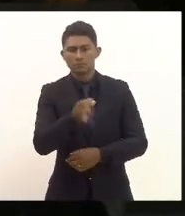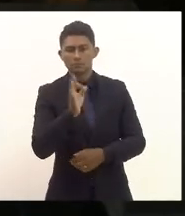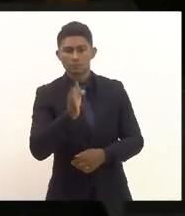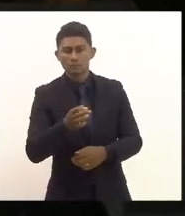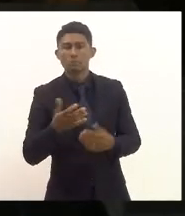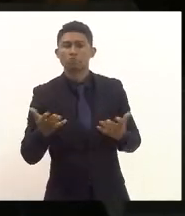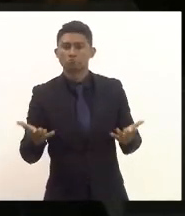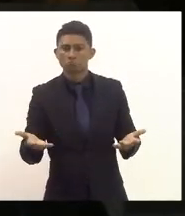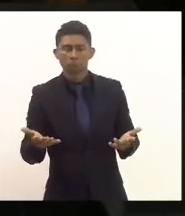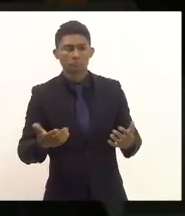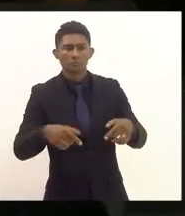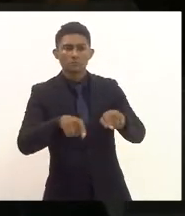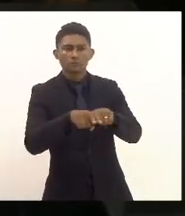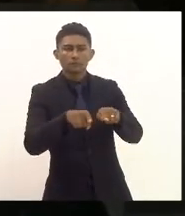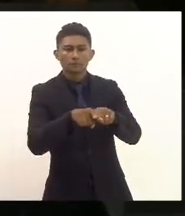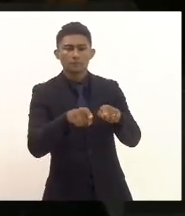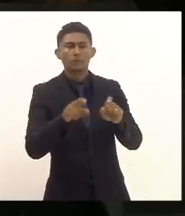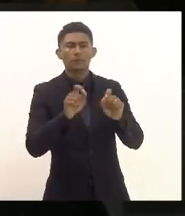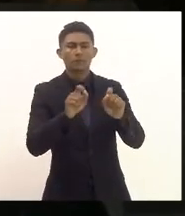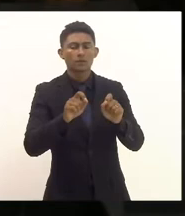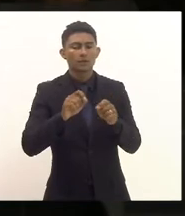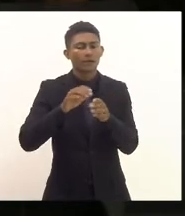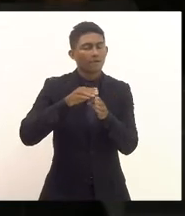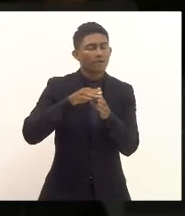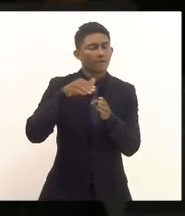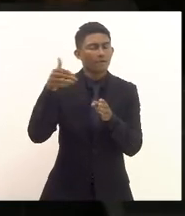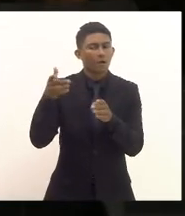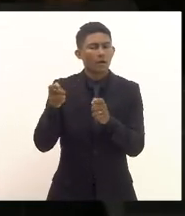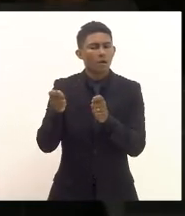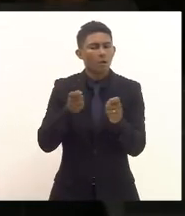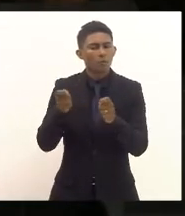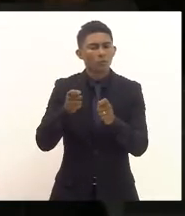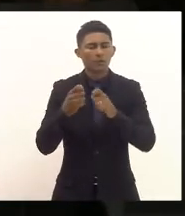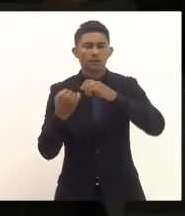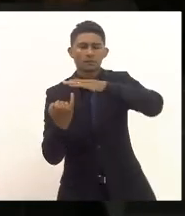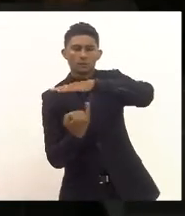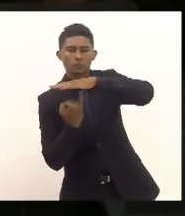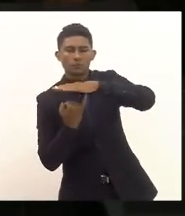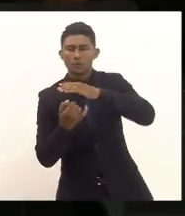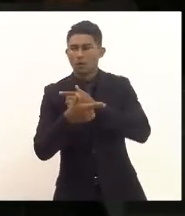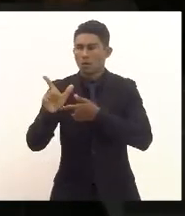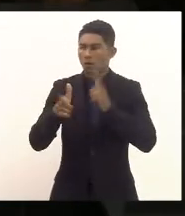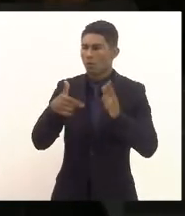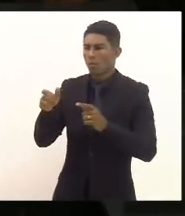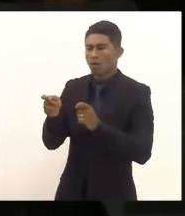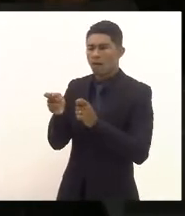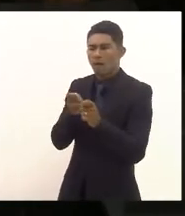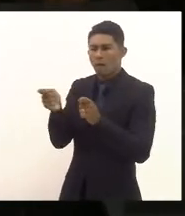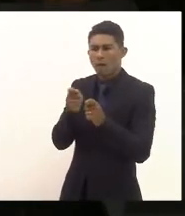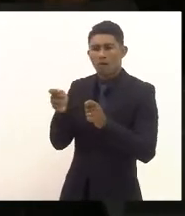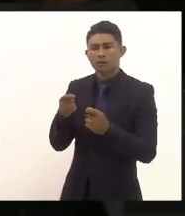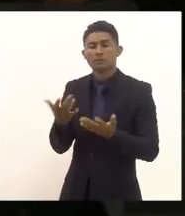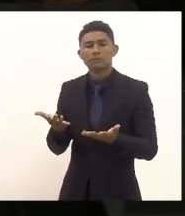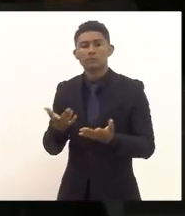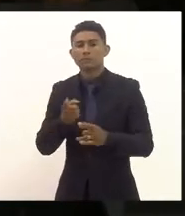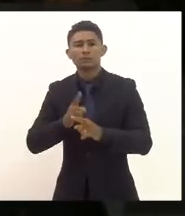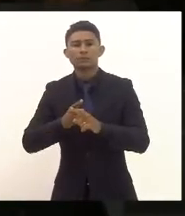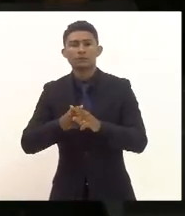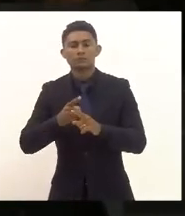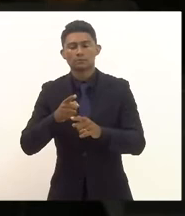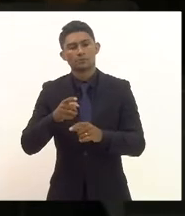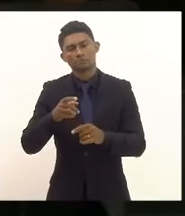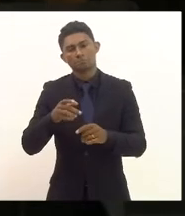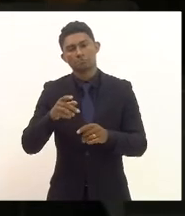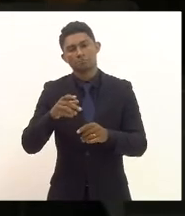um controle externo de todas as outras instituições na defesa específica dos